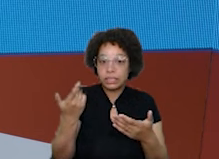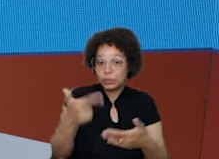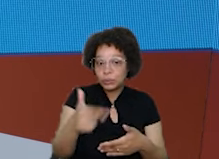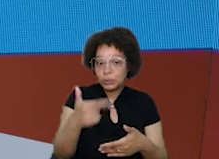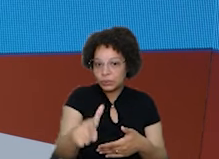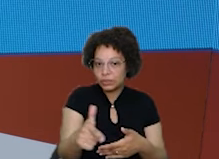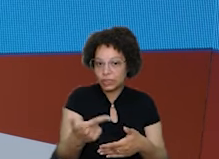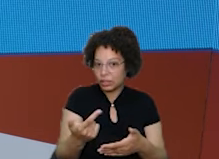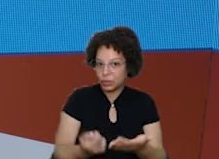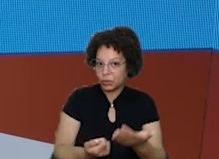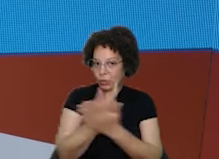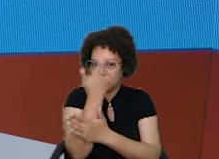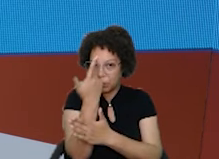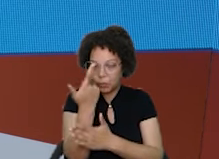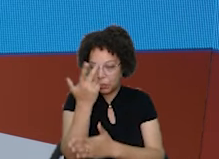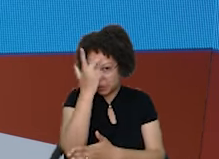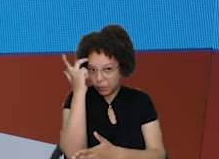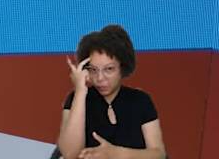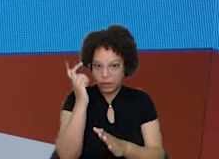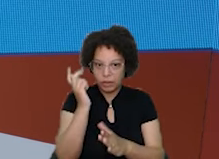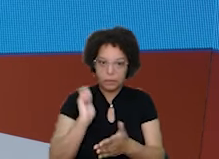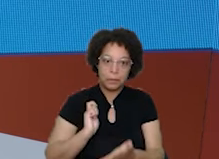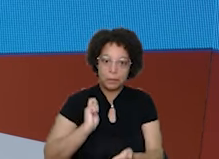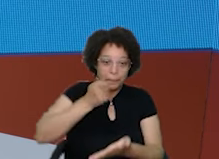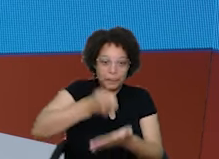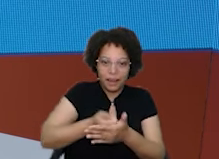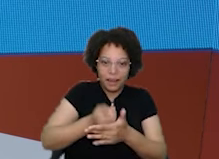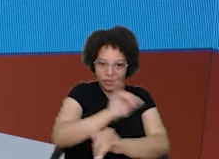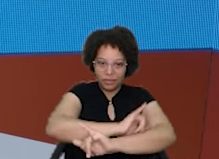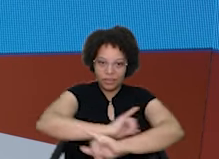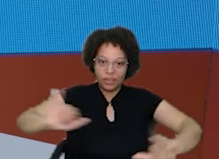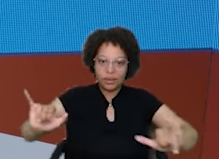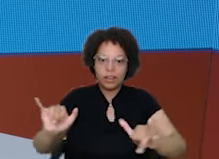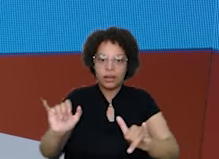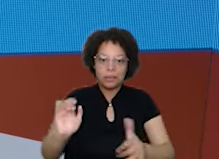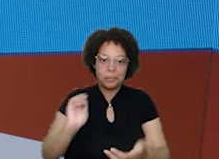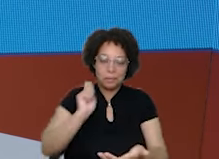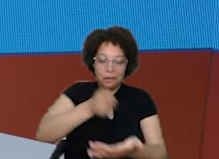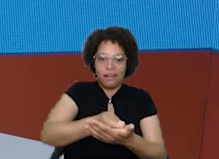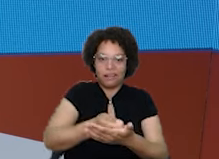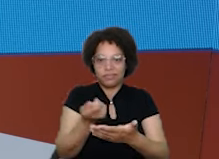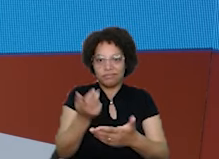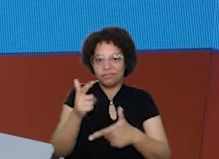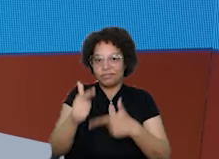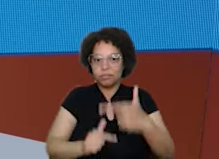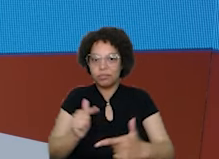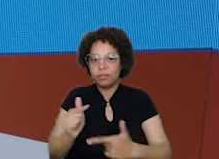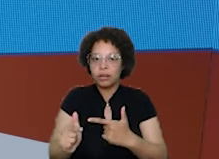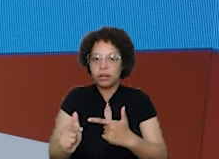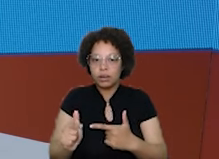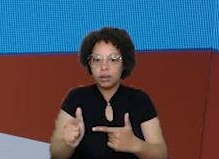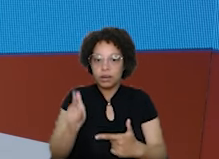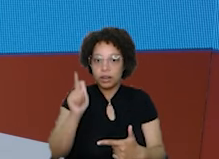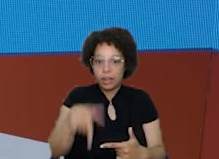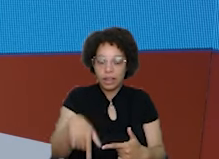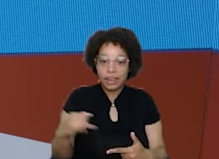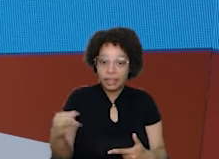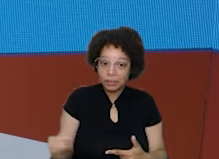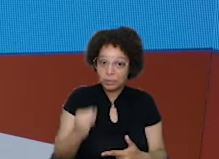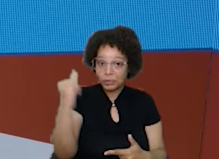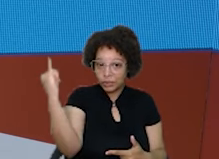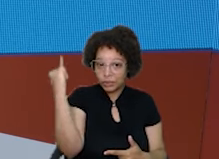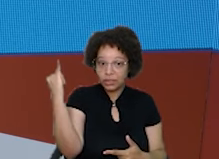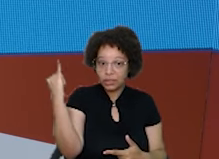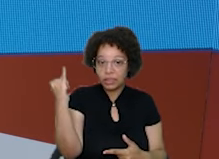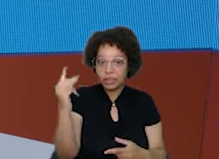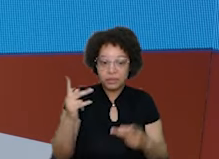compra da audiência você não tá pagando um anúncio você não tá pagando por um serviço né tá você se torna tão relevante que